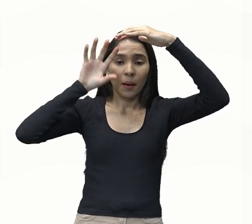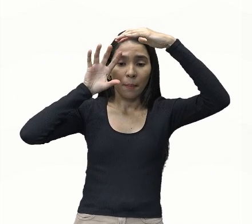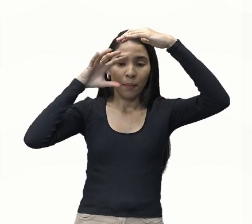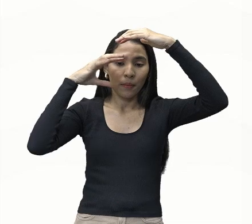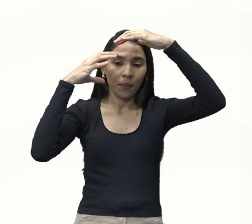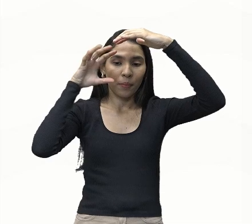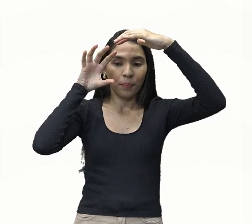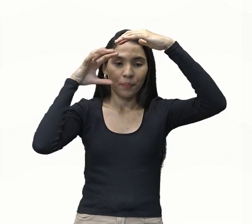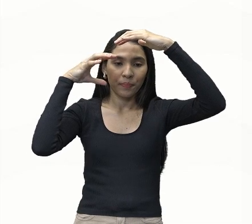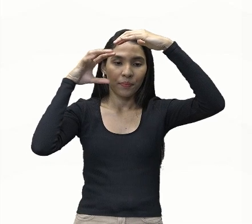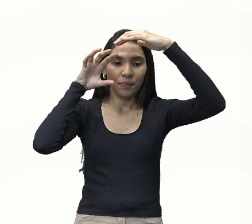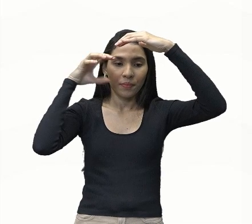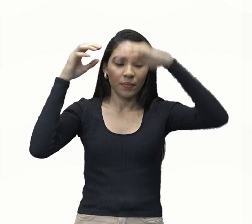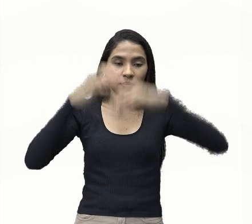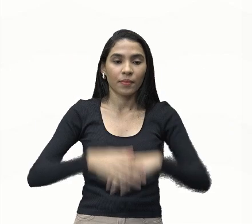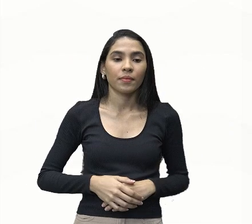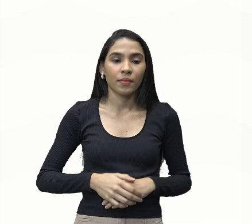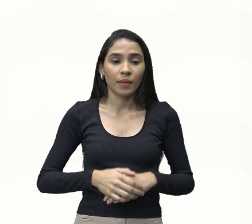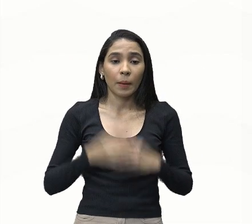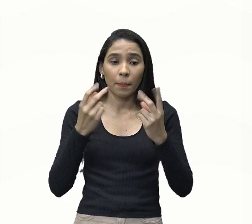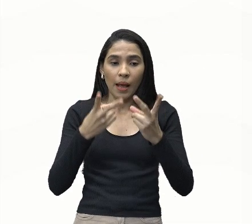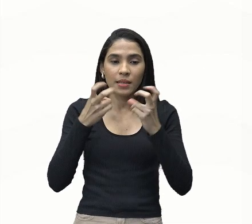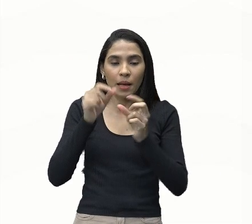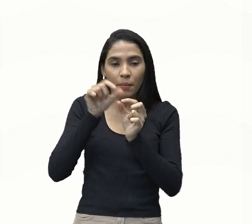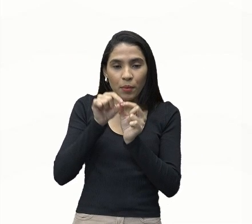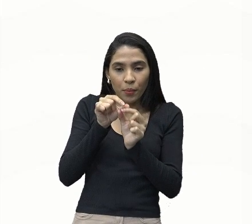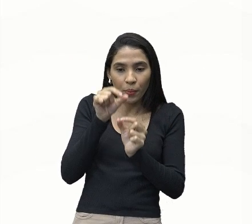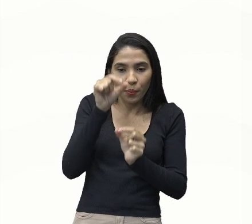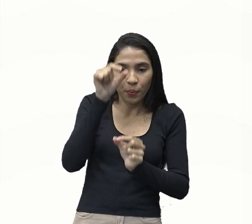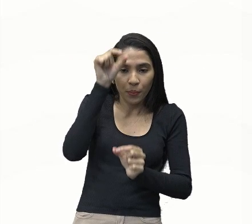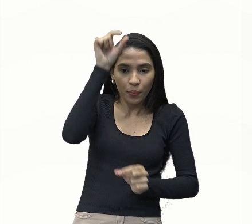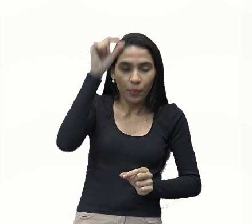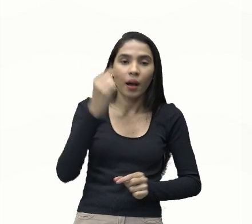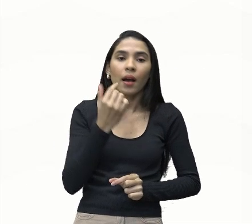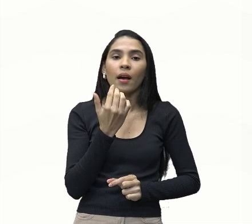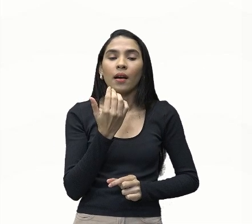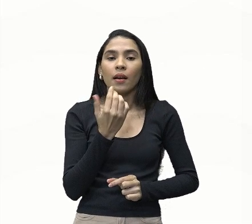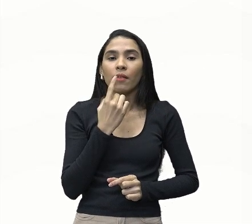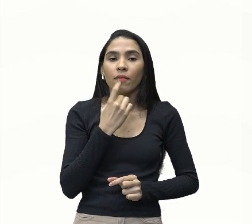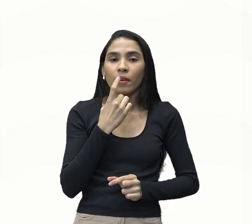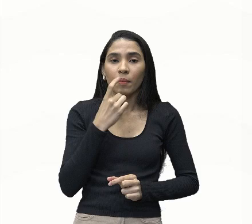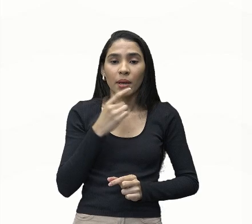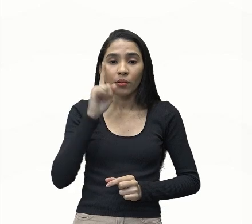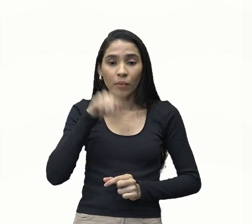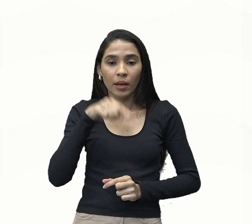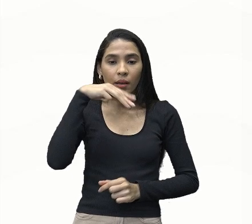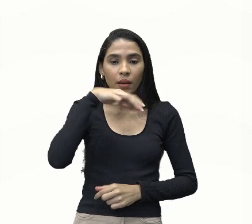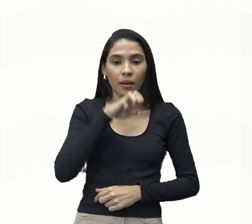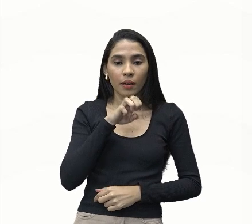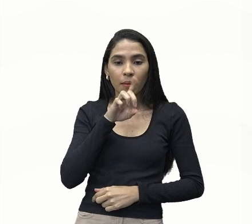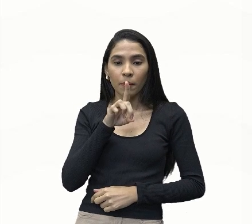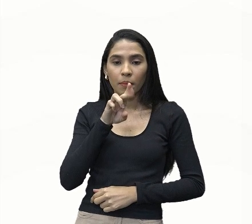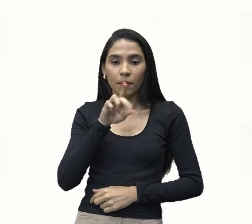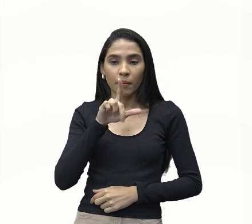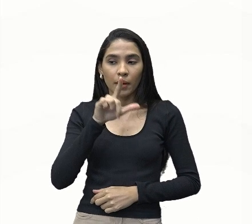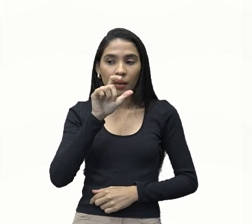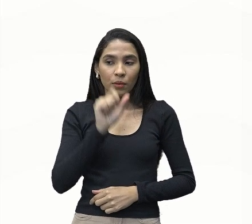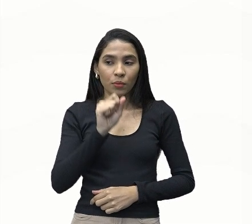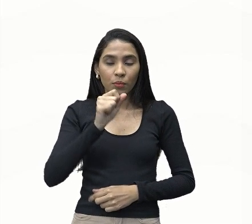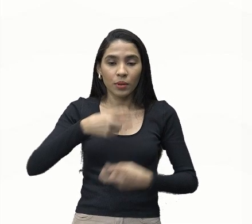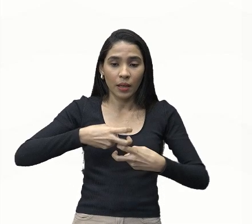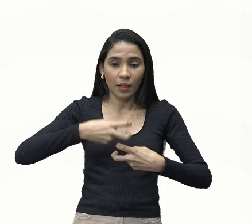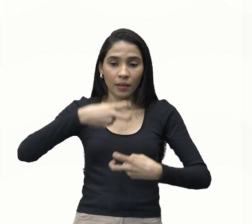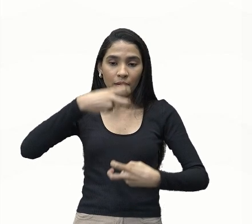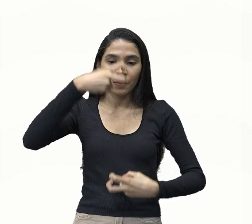baixando aqui, nessa linha em vermelho, eu observo a medula espinal. Então, quando eu falo do